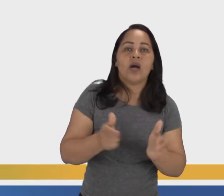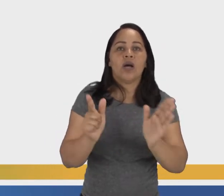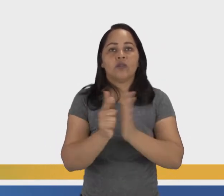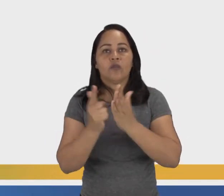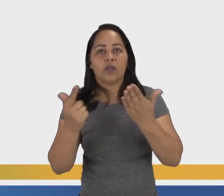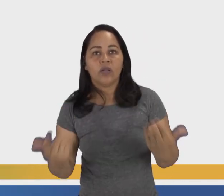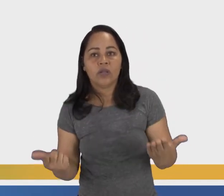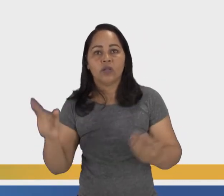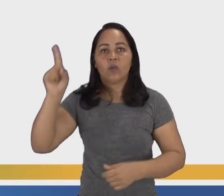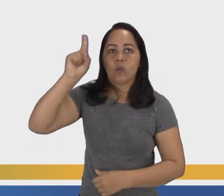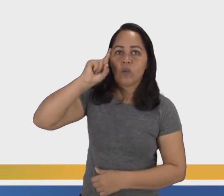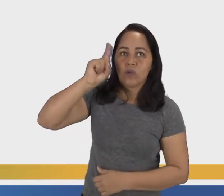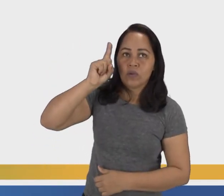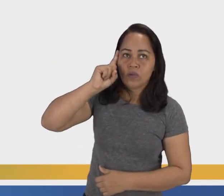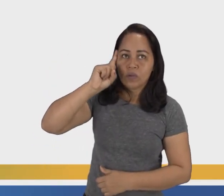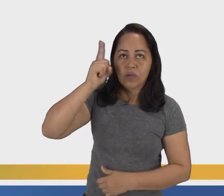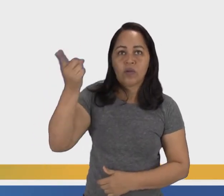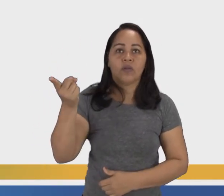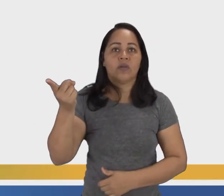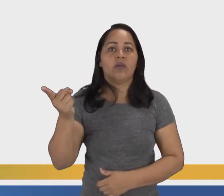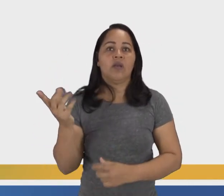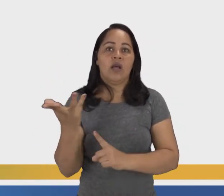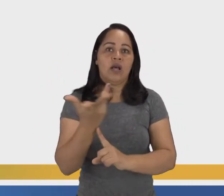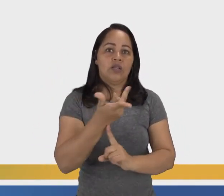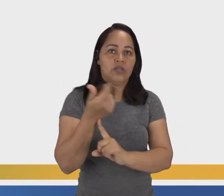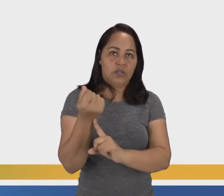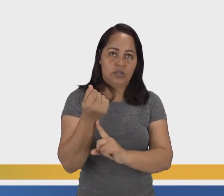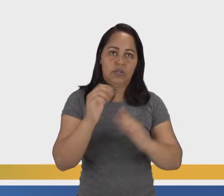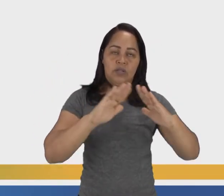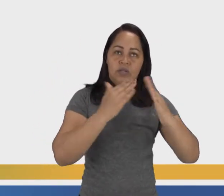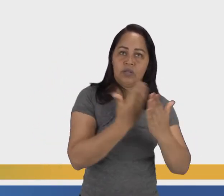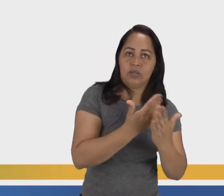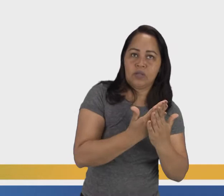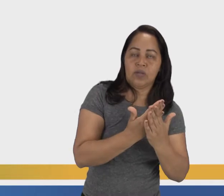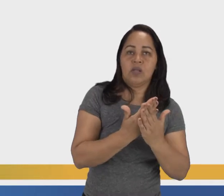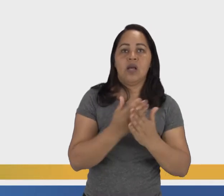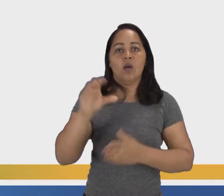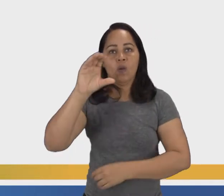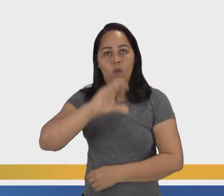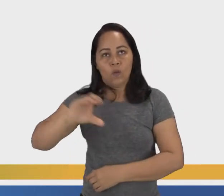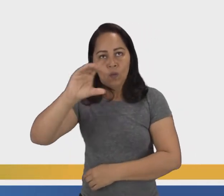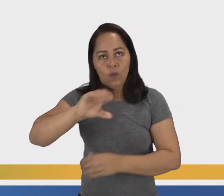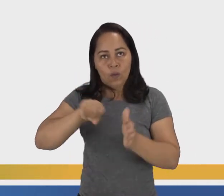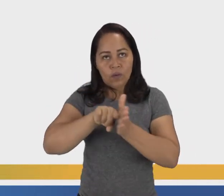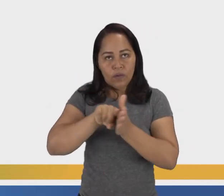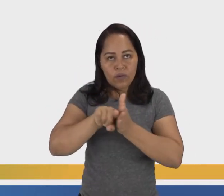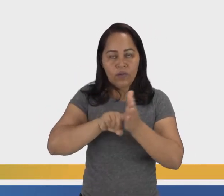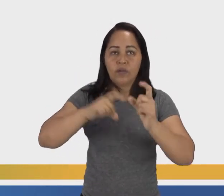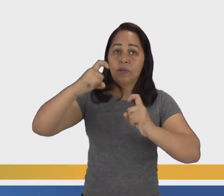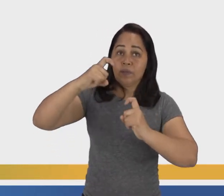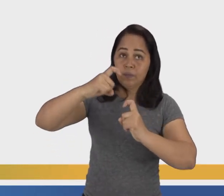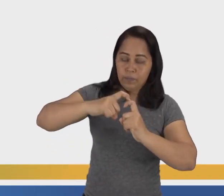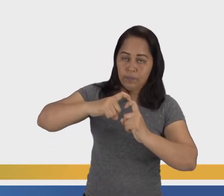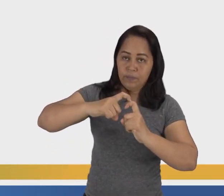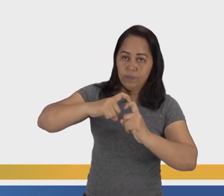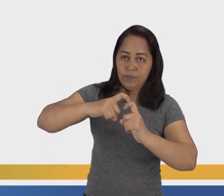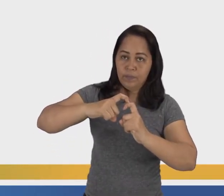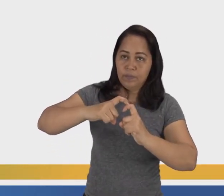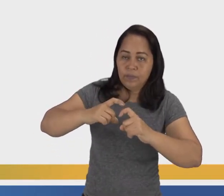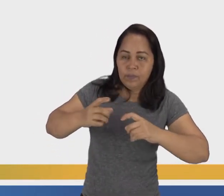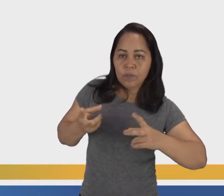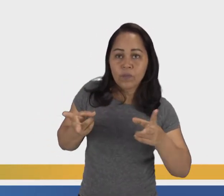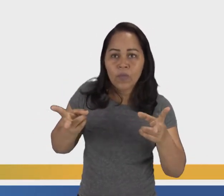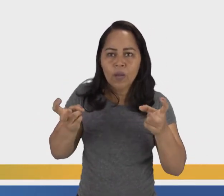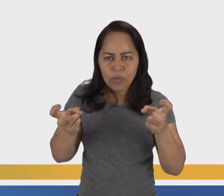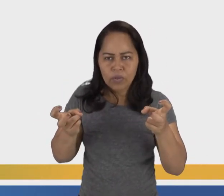jornalística, cotidiana, artística, escolar, científica, médica. Percebam vocês que